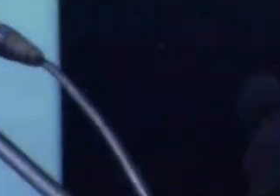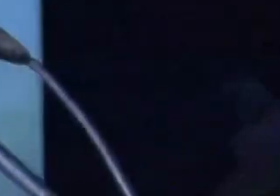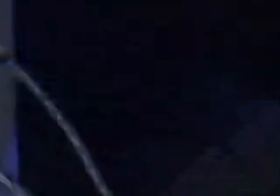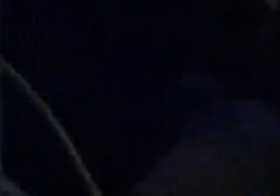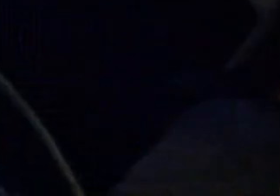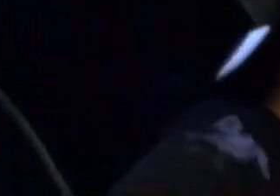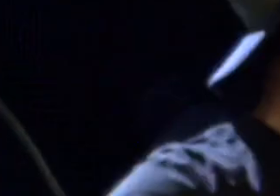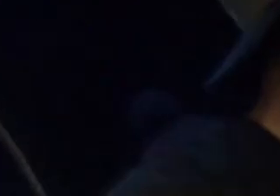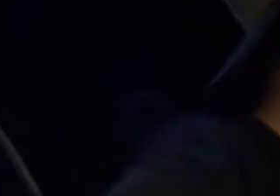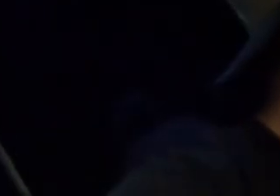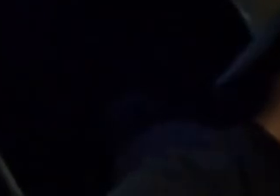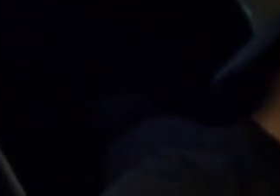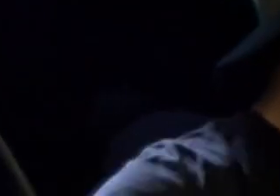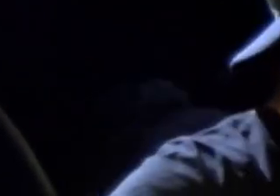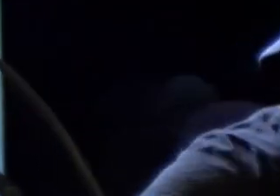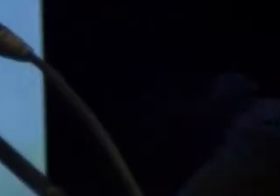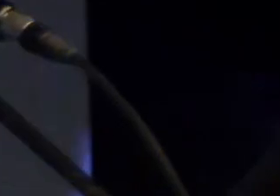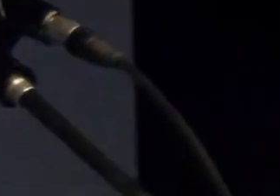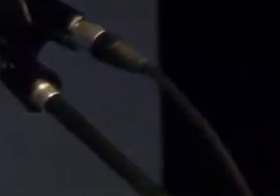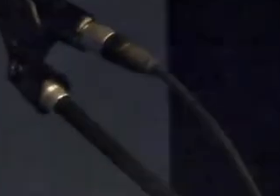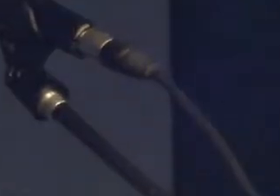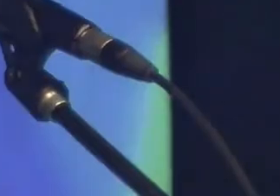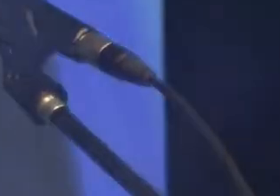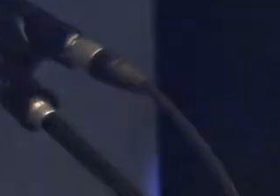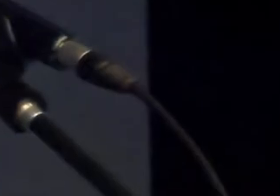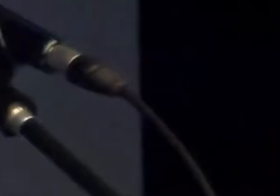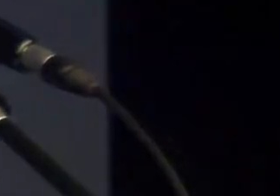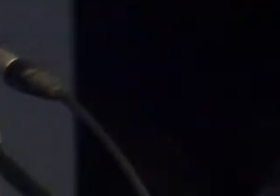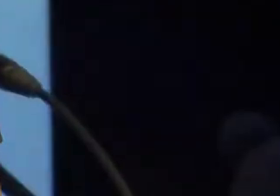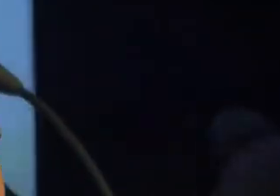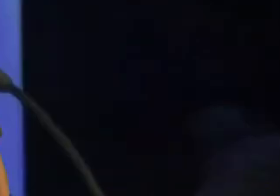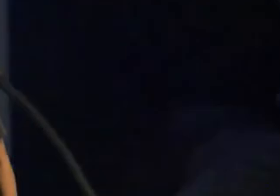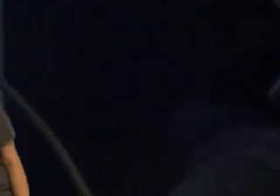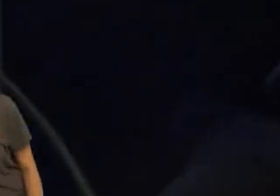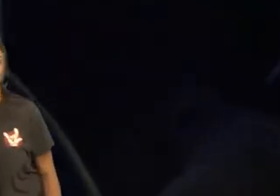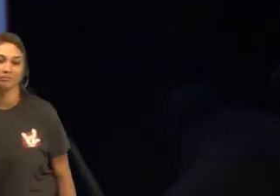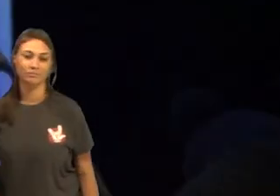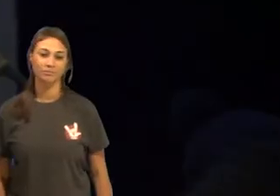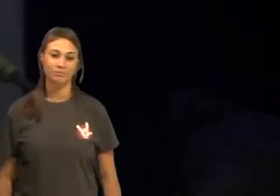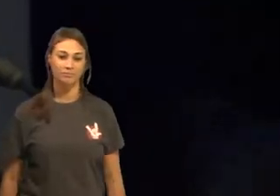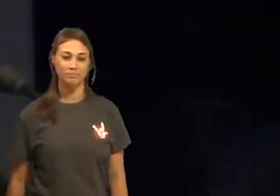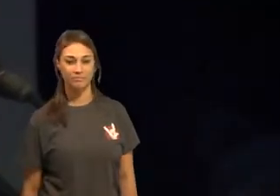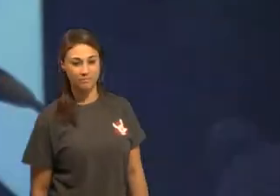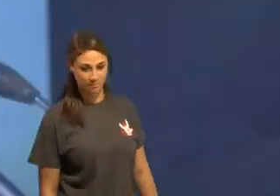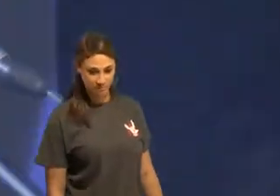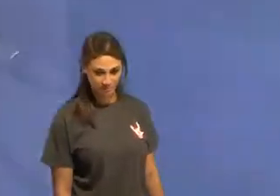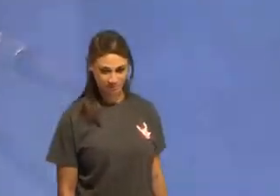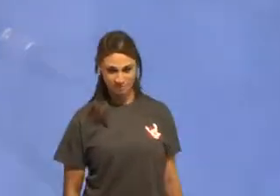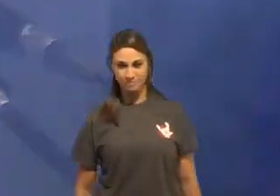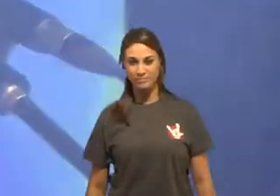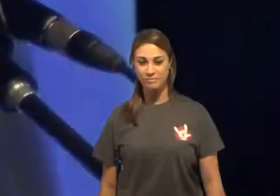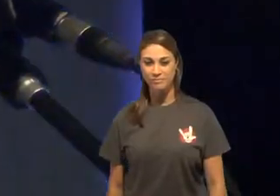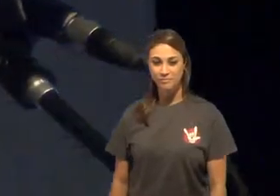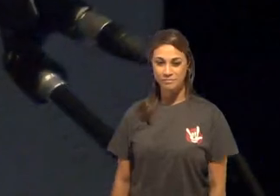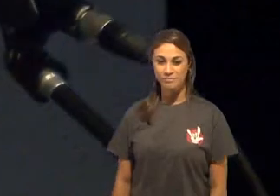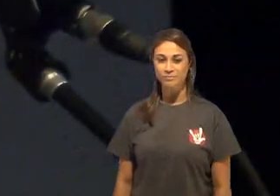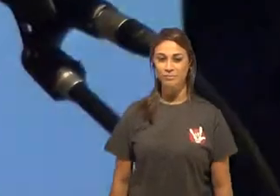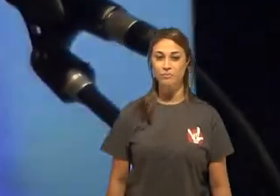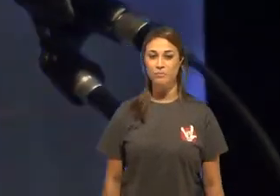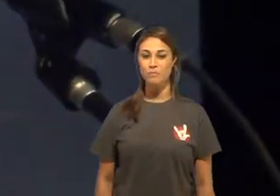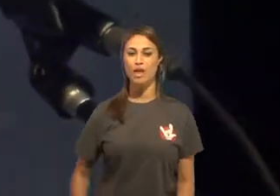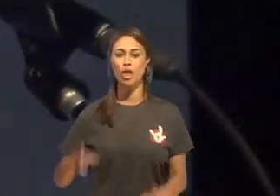O reino de Deus consiste em poder, poder pra eu dizer somente o que eu sou, poder